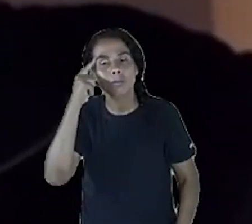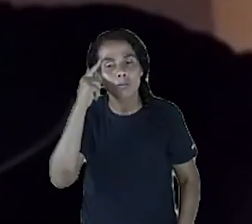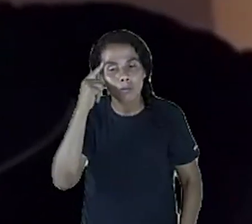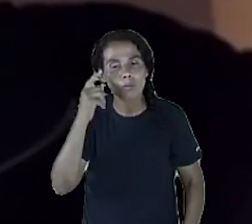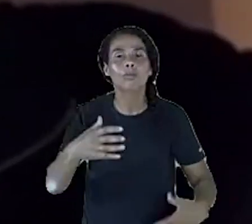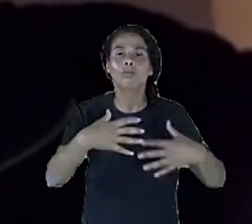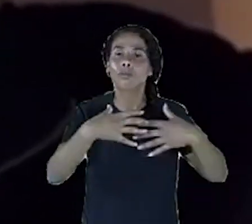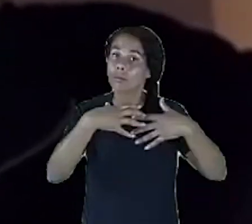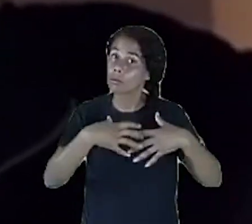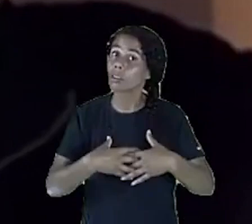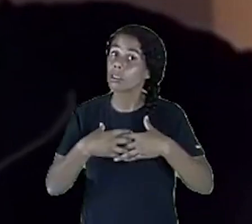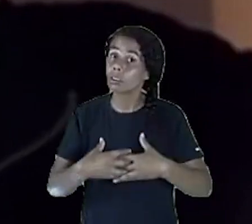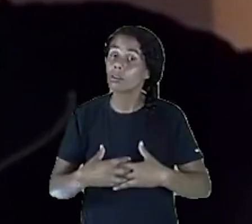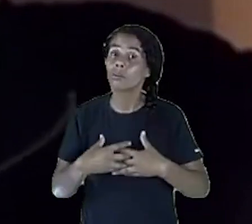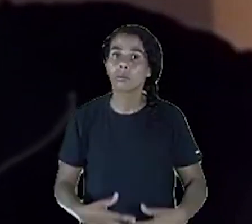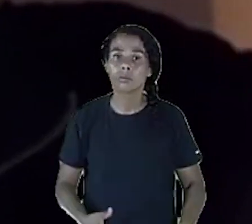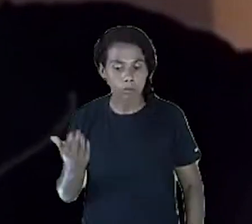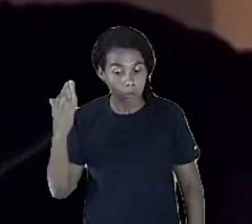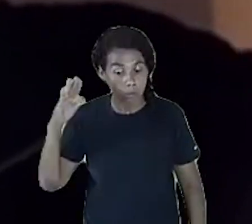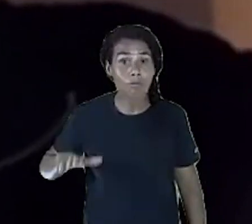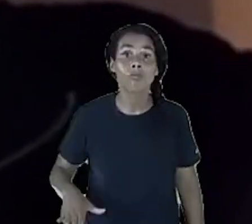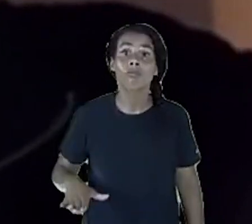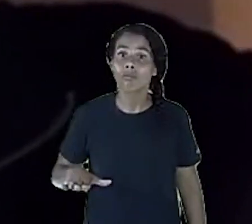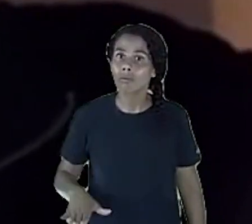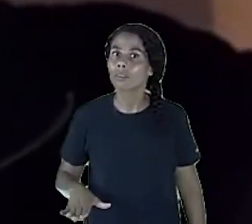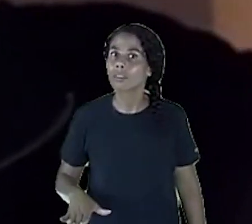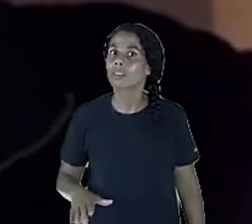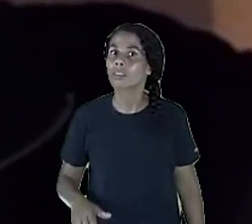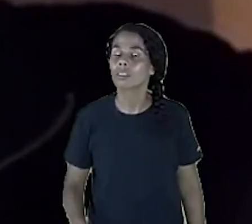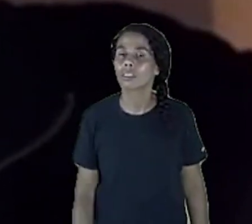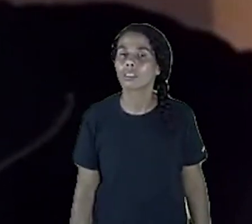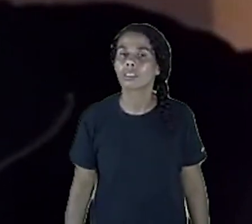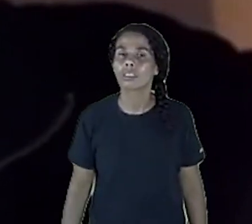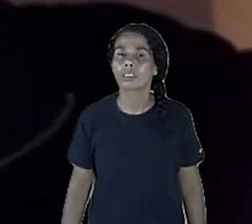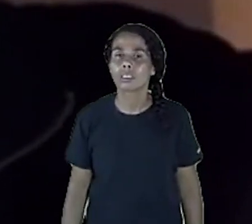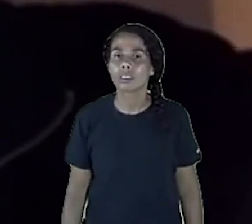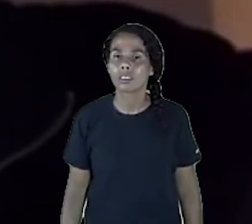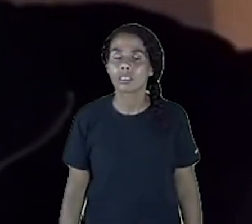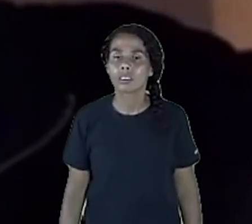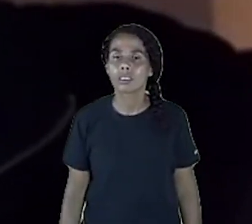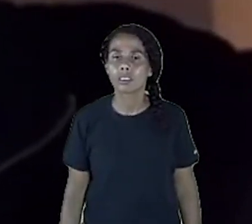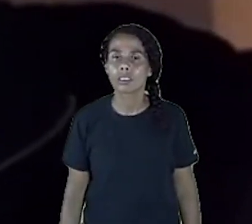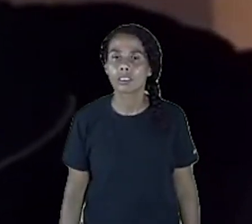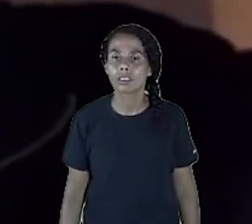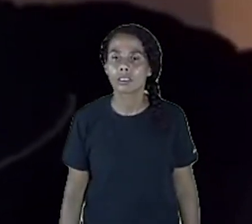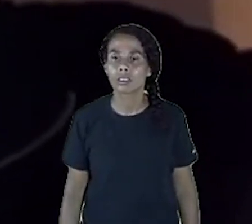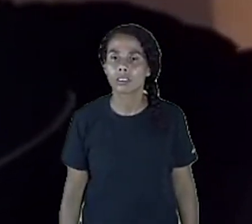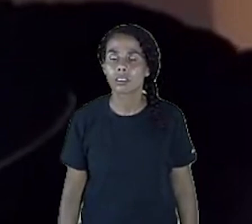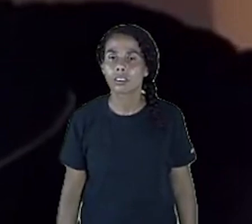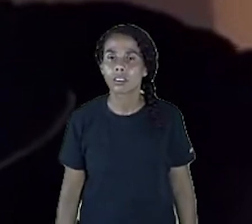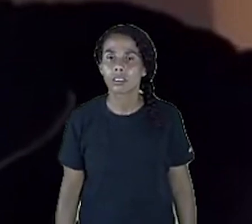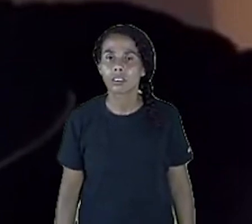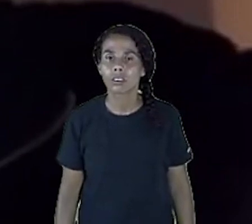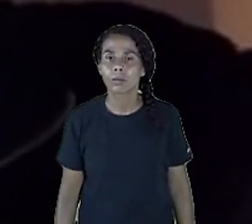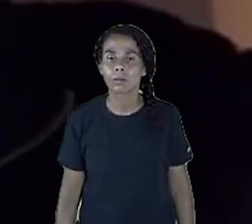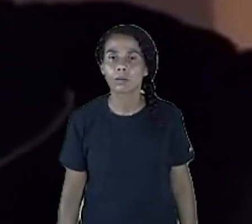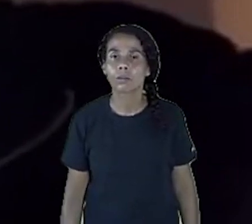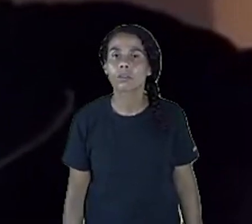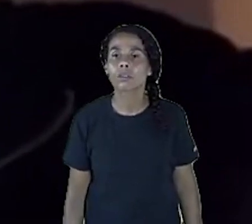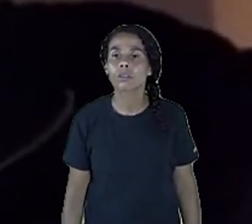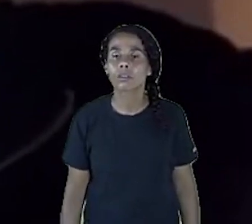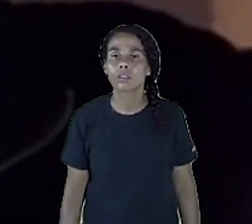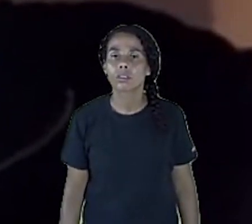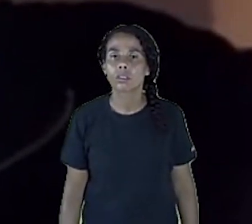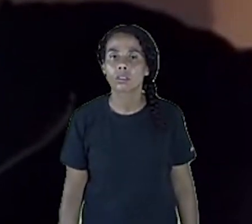é que as coisas são, e o que é ser